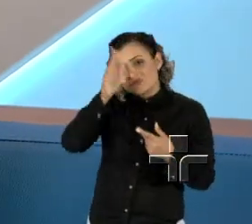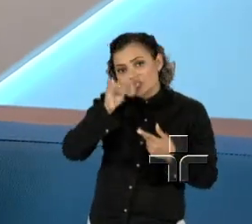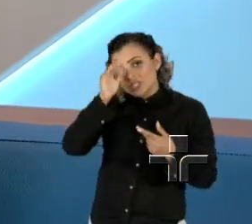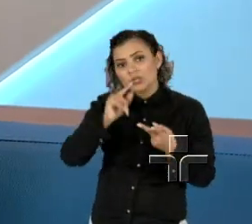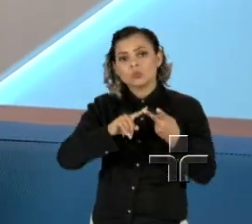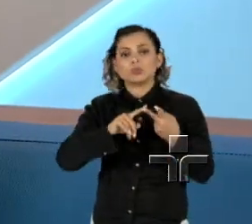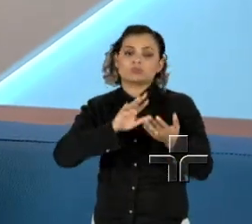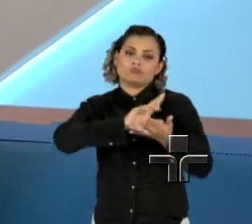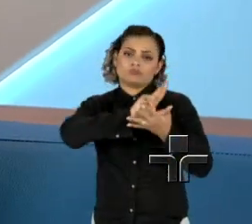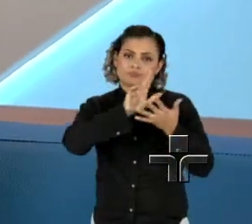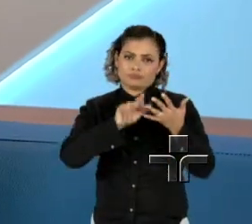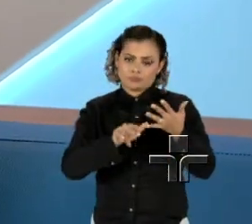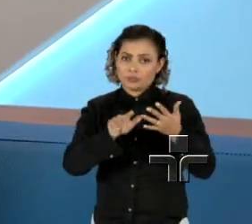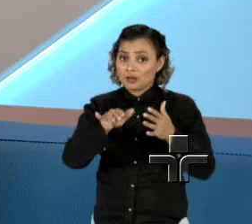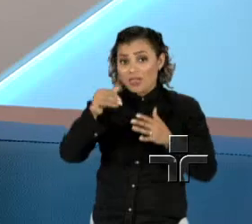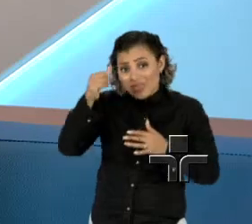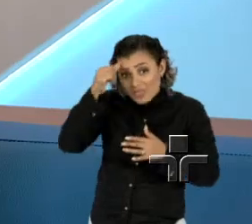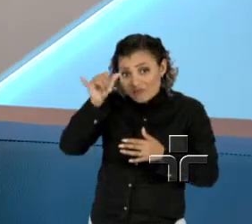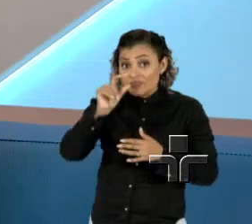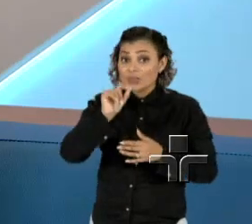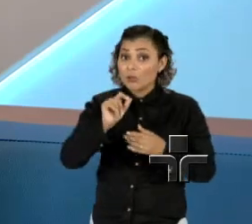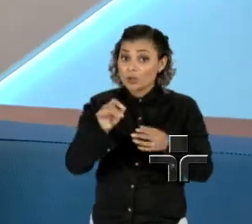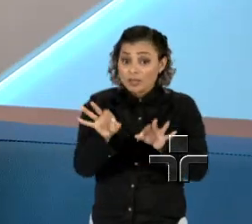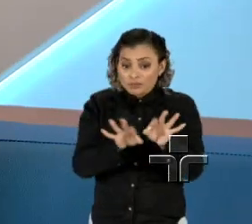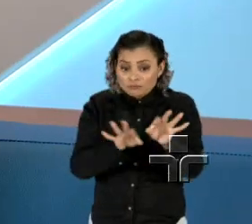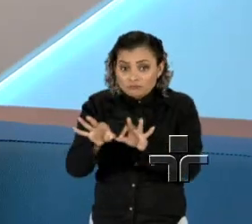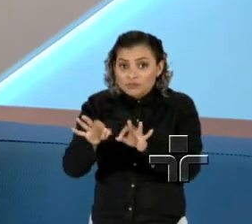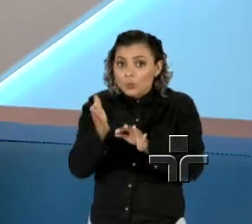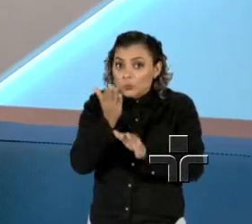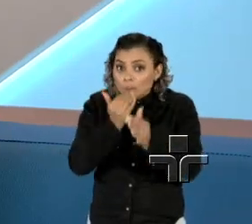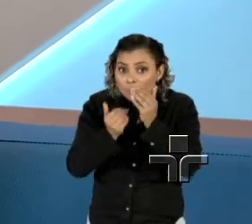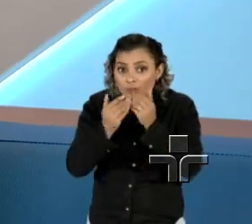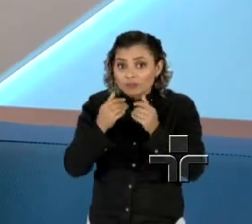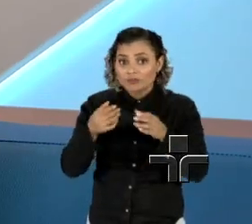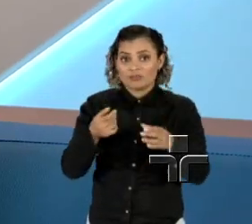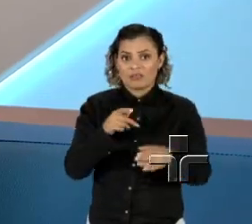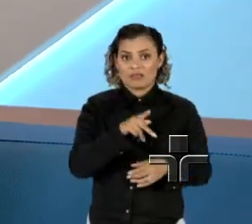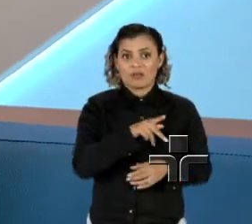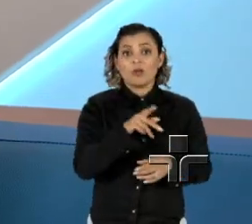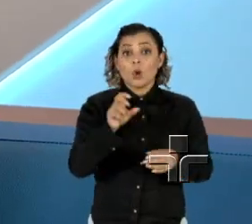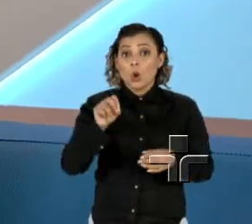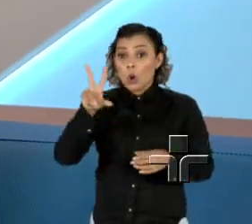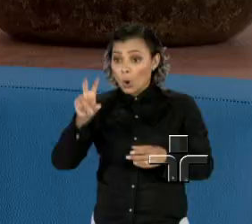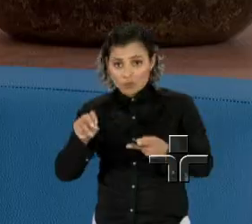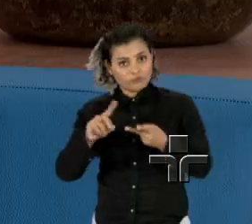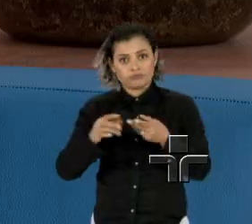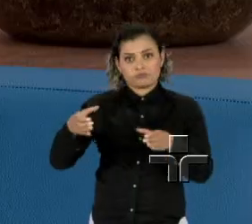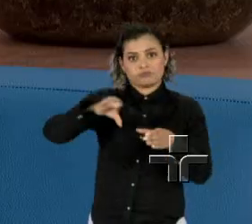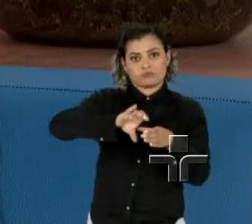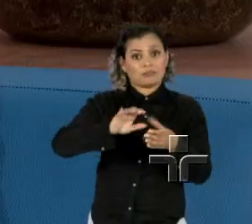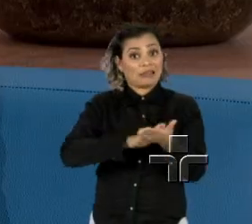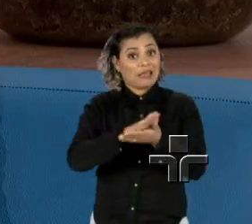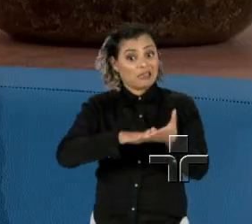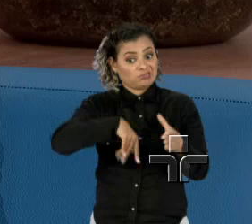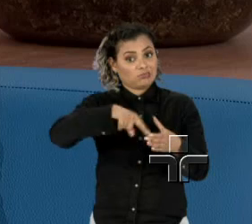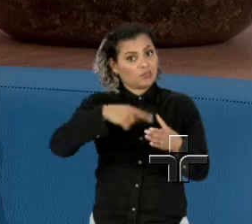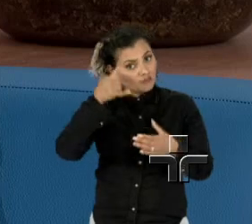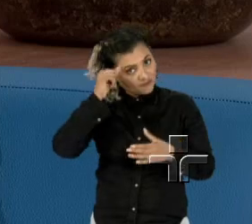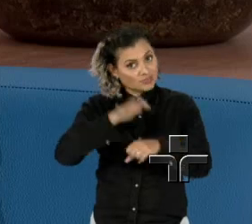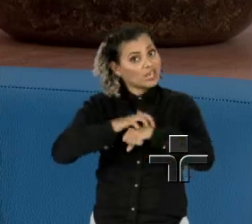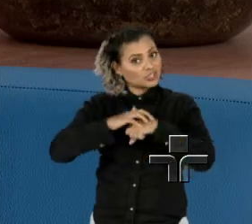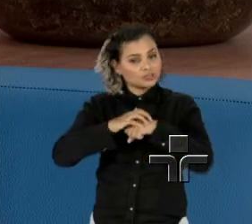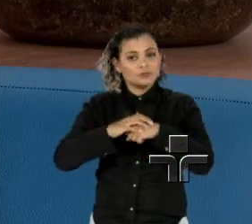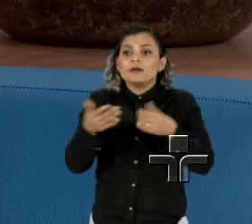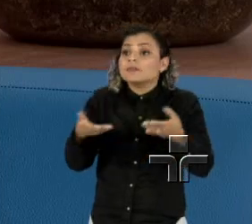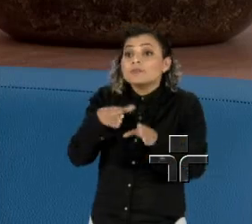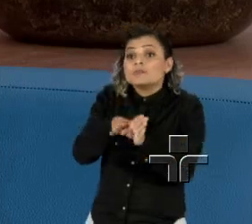e procurar não colocar nas preparações o ovo e a clara do ovo. No próximo bloco, vamos dar uma